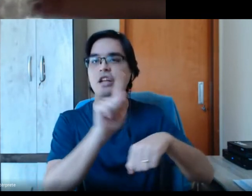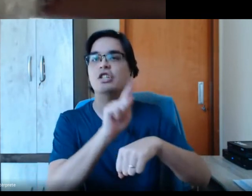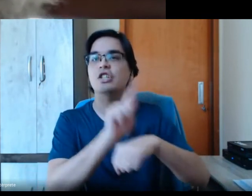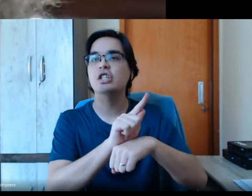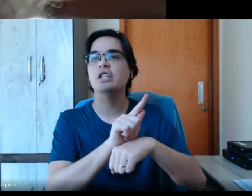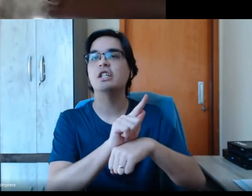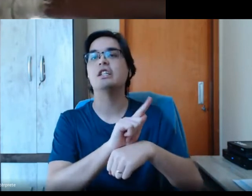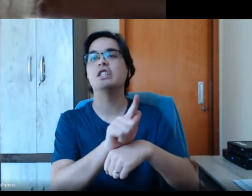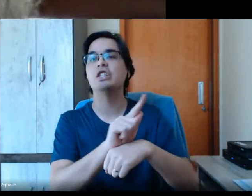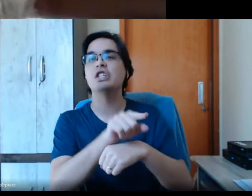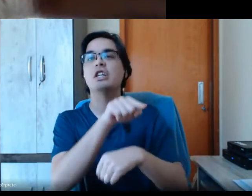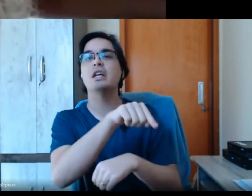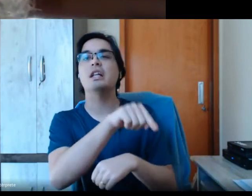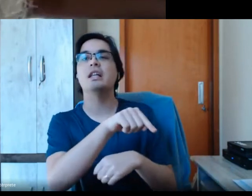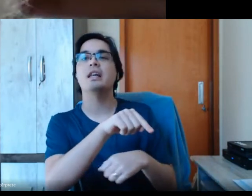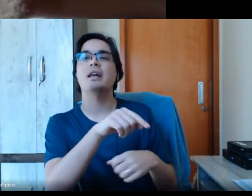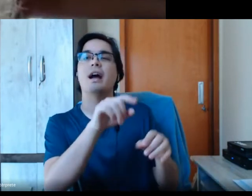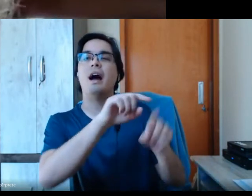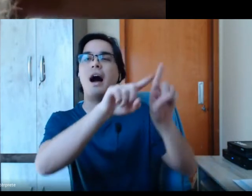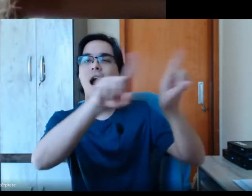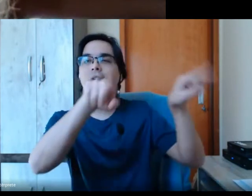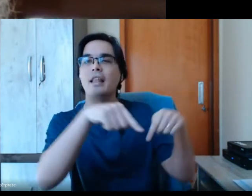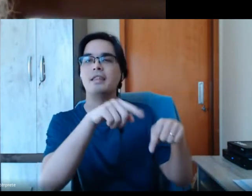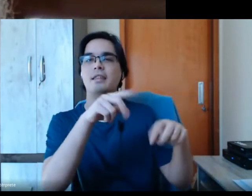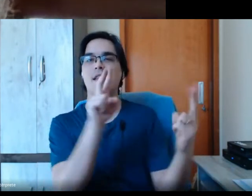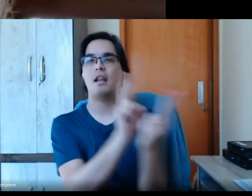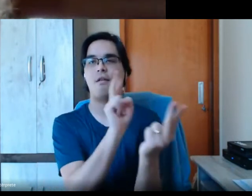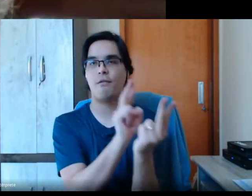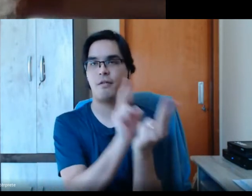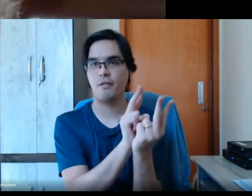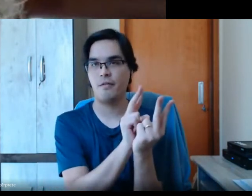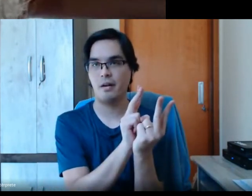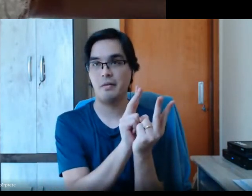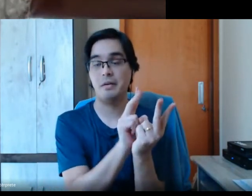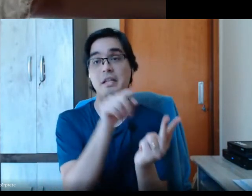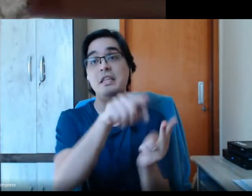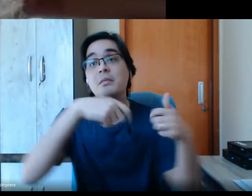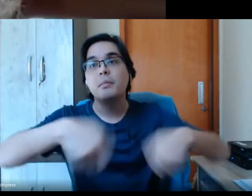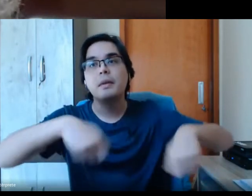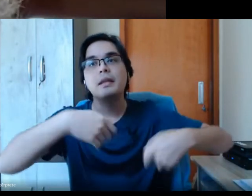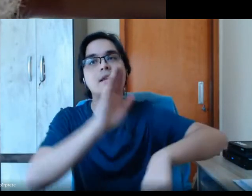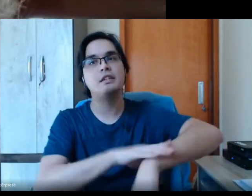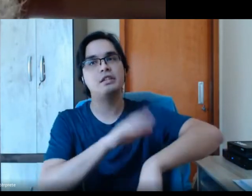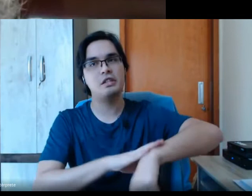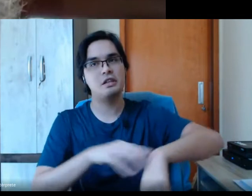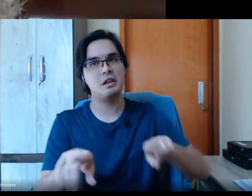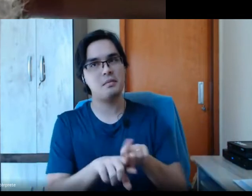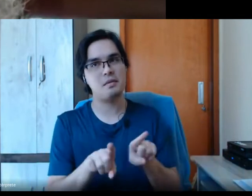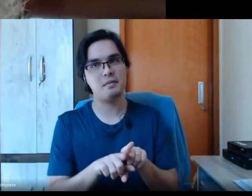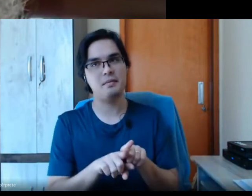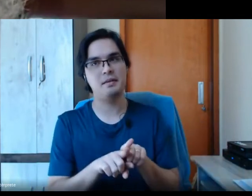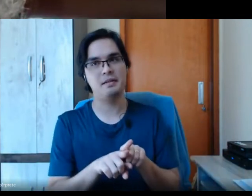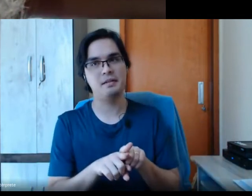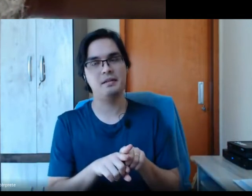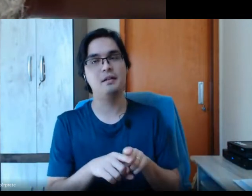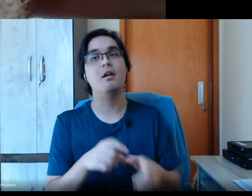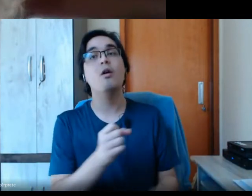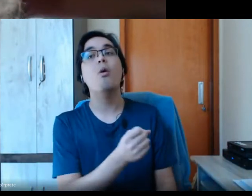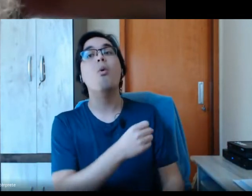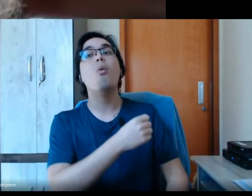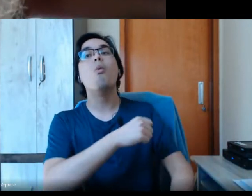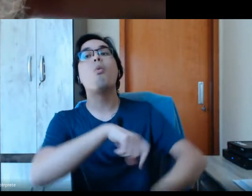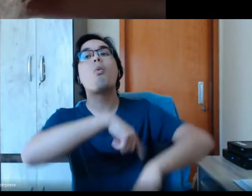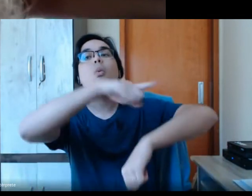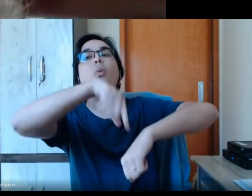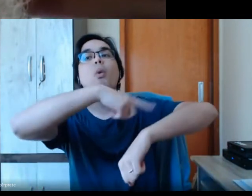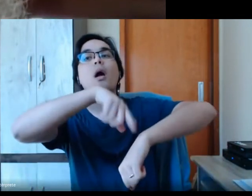tempo? Isso já diminui a carga do aluno em relação ao que ele tem que fazer nessas 8 horas, né? Não sei